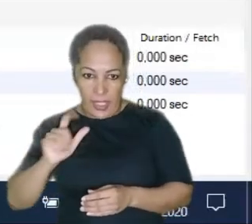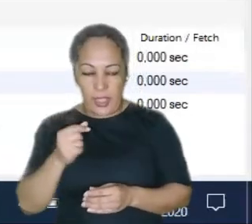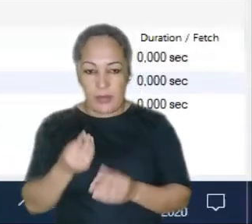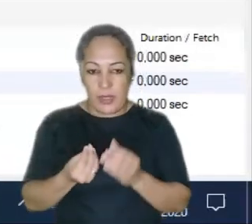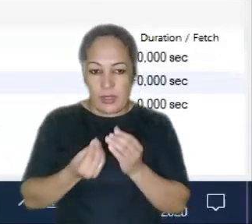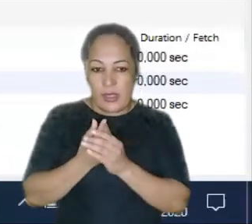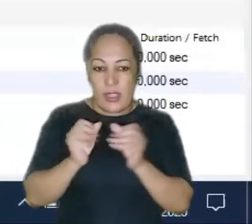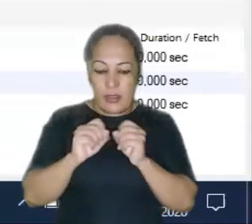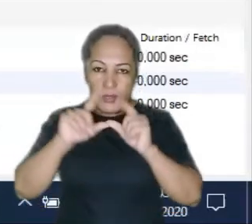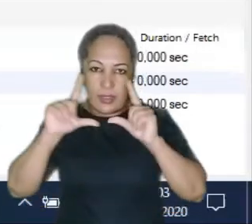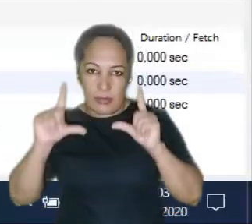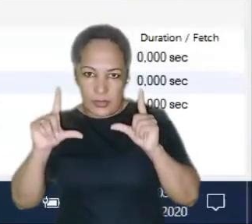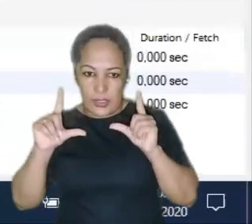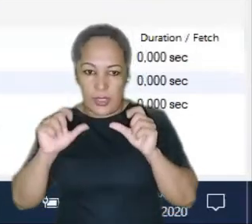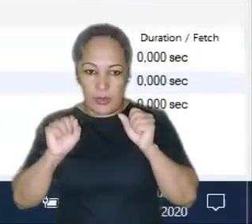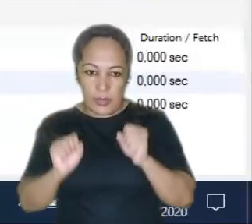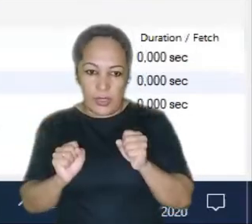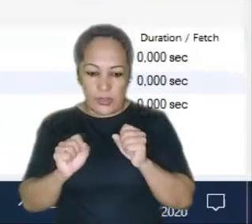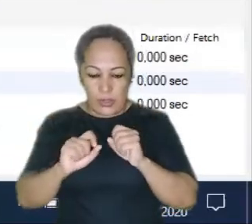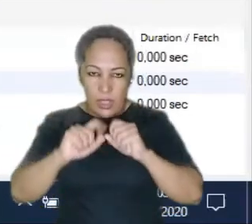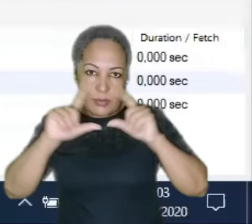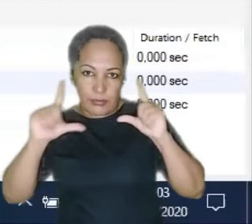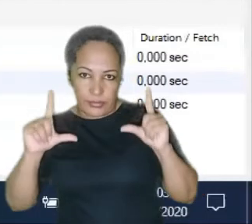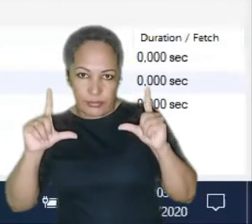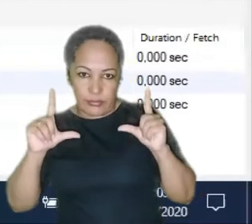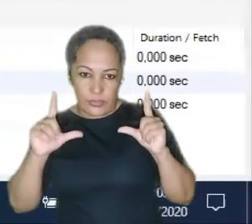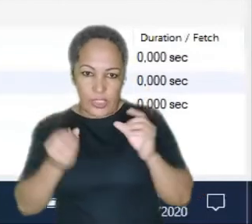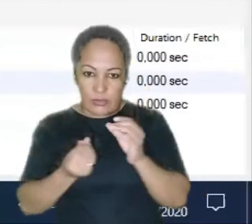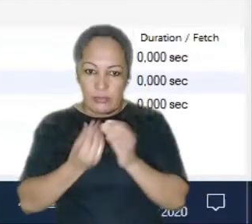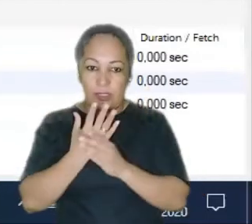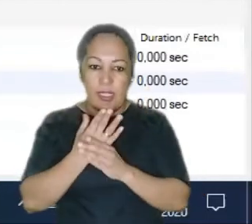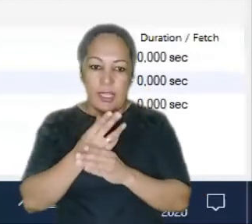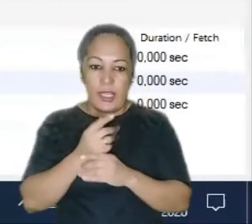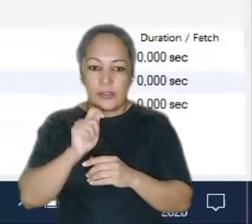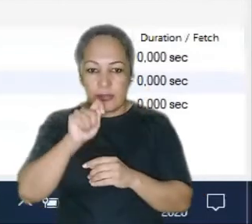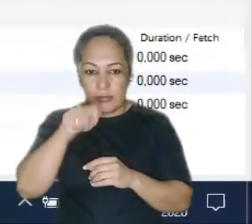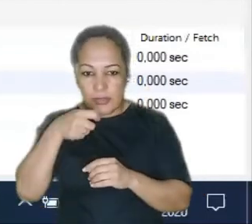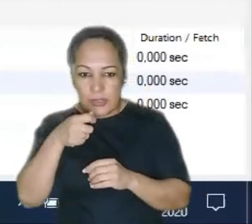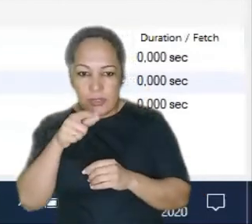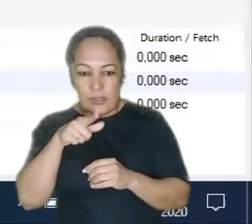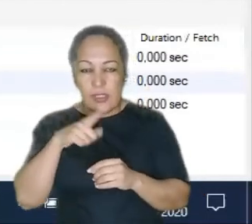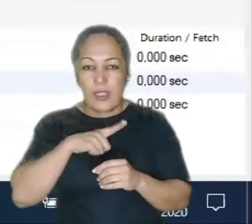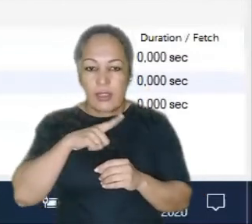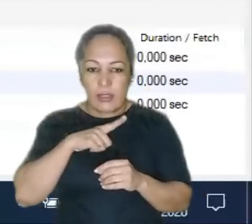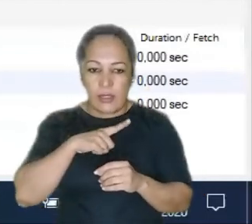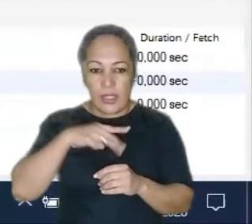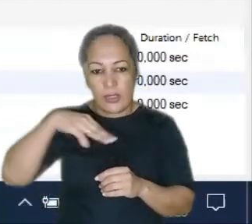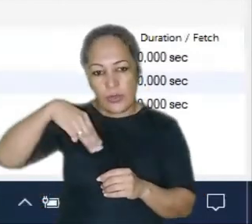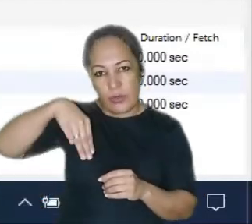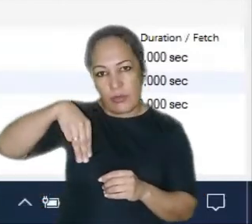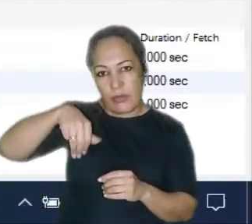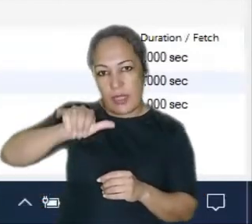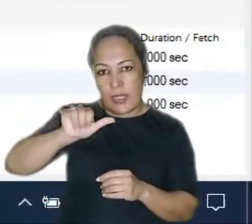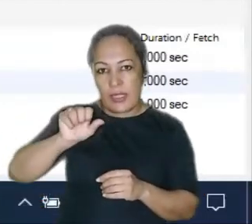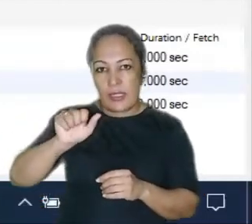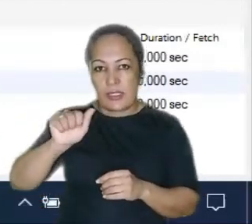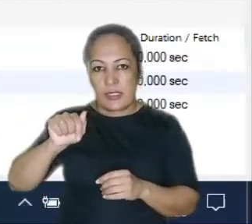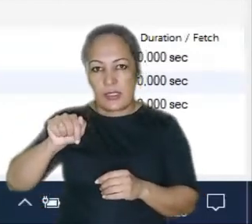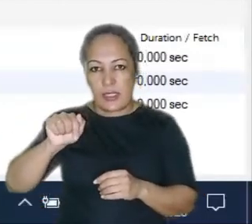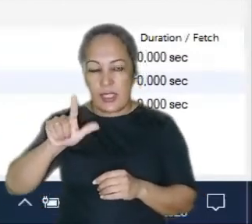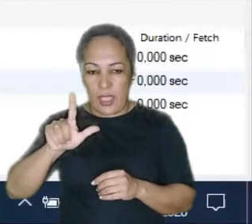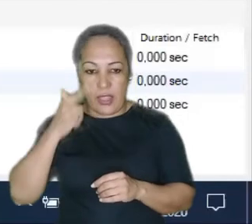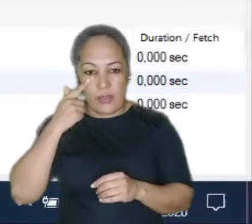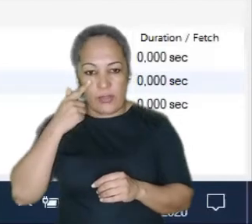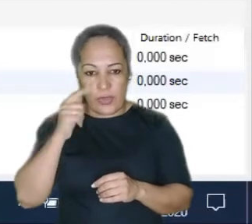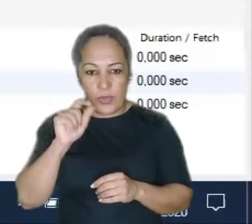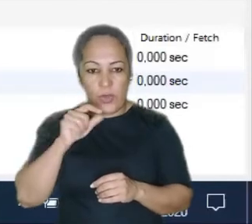tá bom? E abrir um script já criado. O símbolozinho do script criado no MySQL no Windows fica esse símbolozinho aqui bonitinho, tá vendo? Tá?